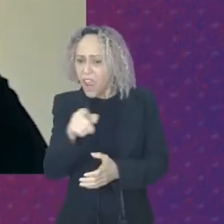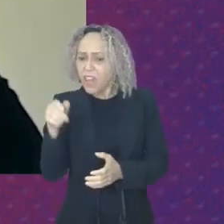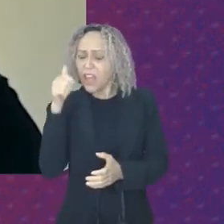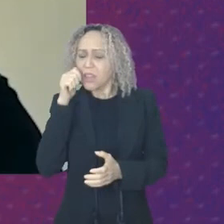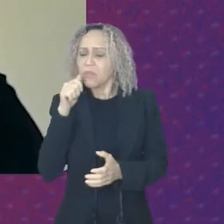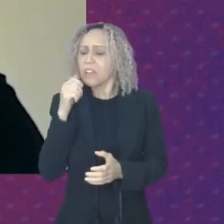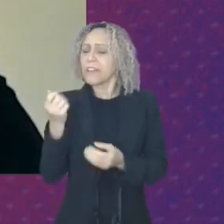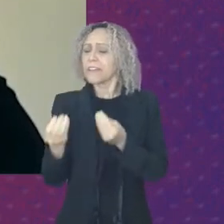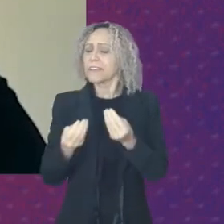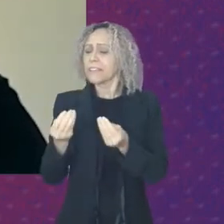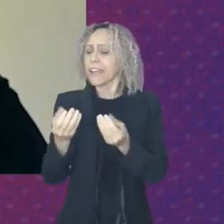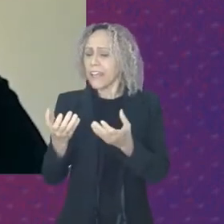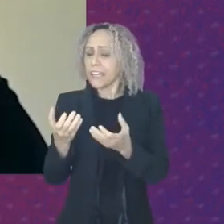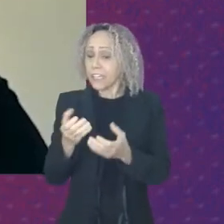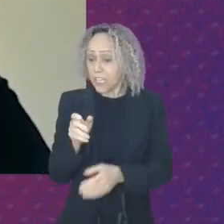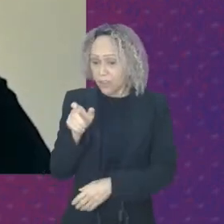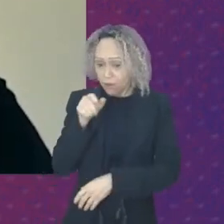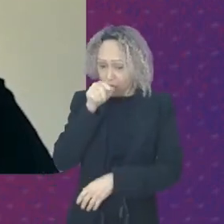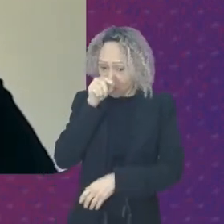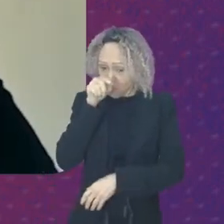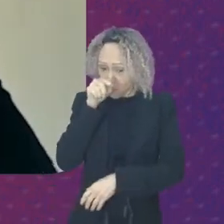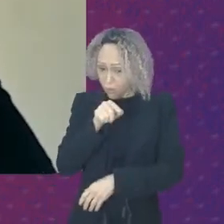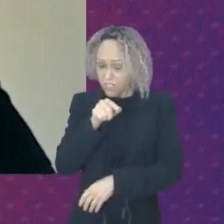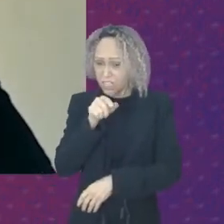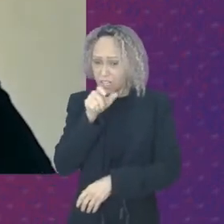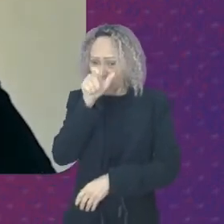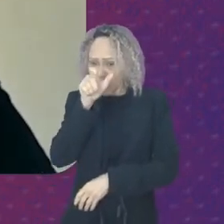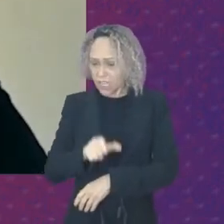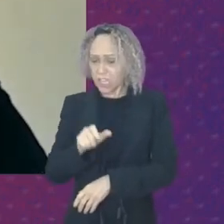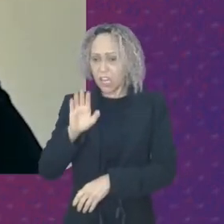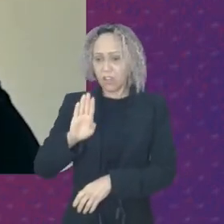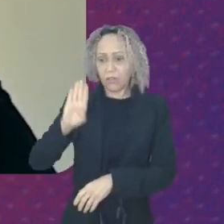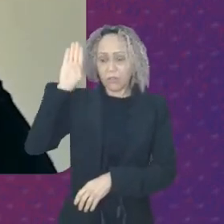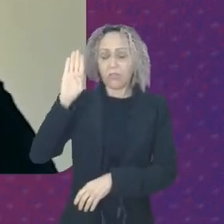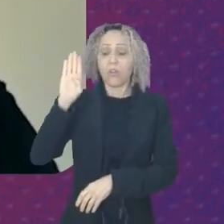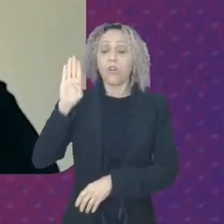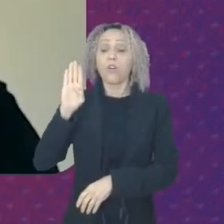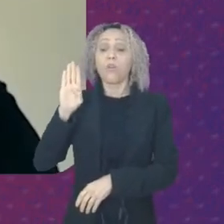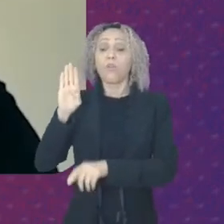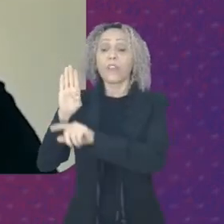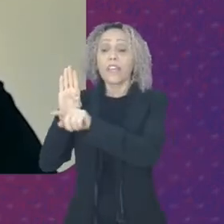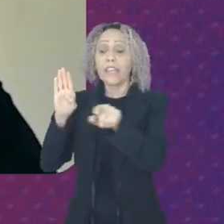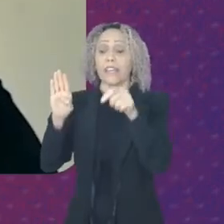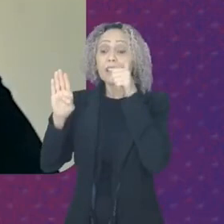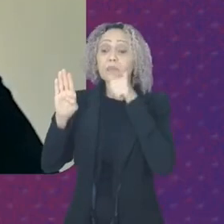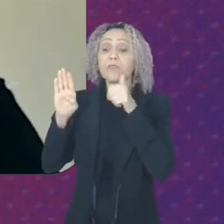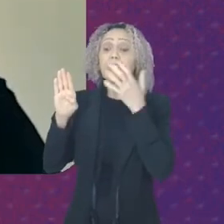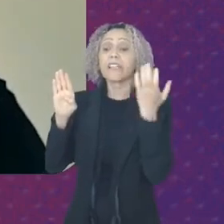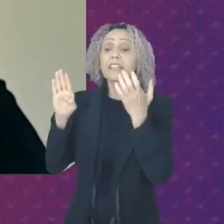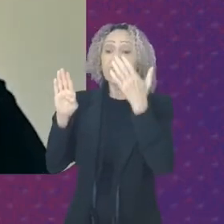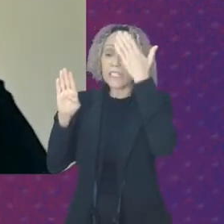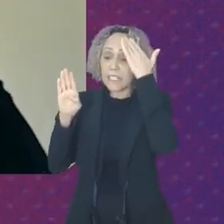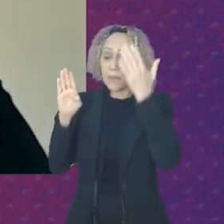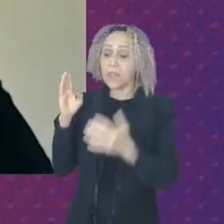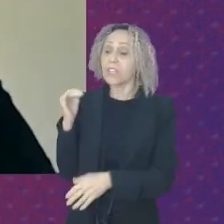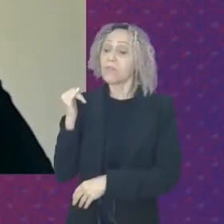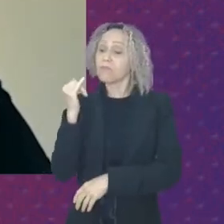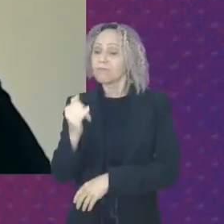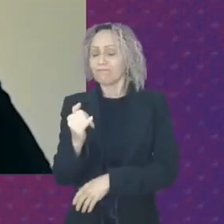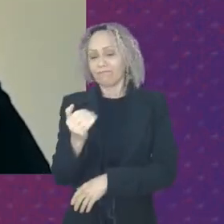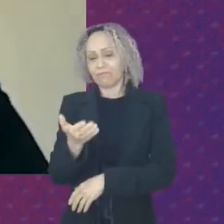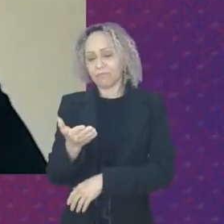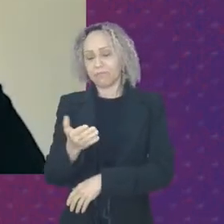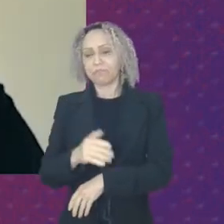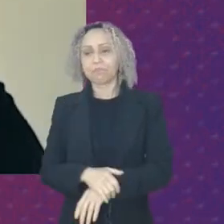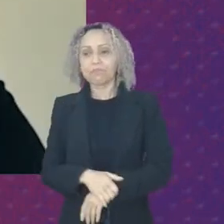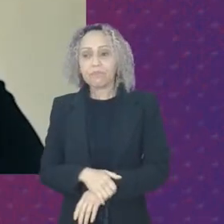de você. Nós, enquanto mulheres do Partido dos Trabalhadores e das Trabalhadoras, companheiras e militantes, sabemos que existem algumas